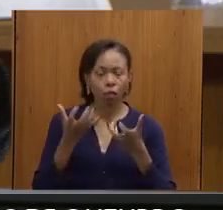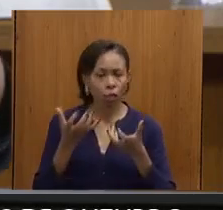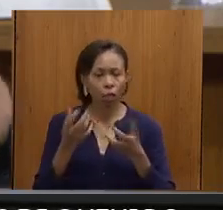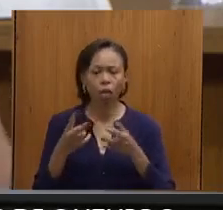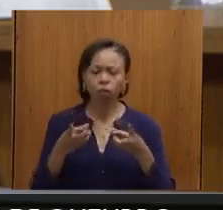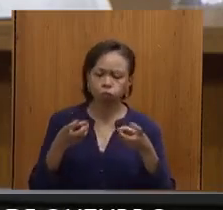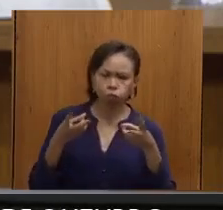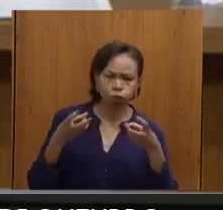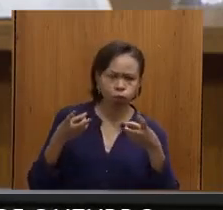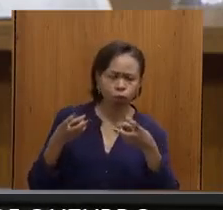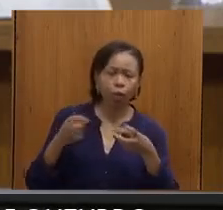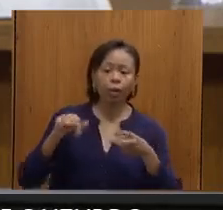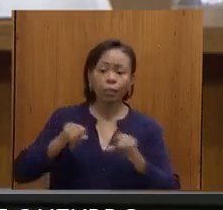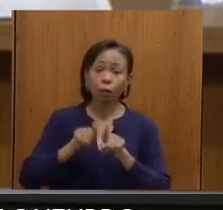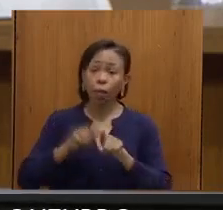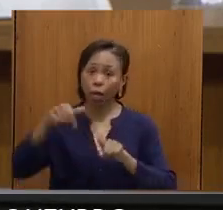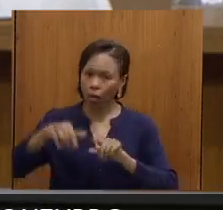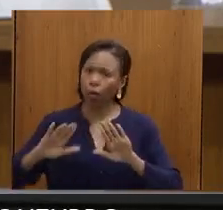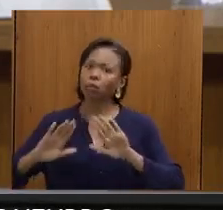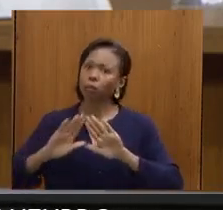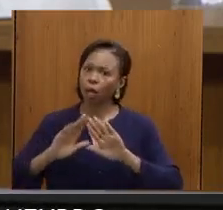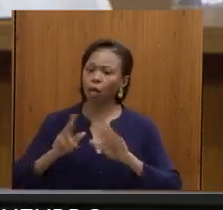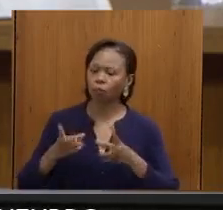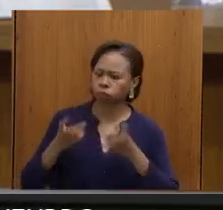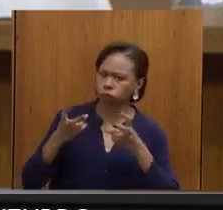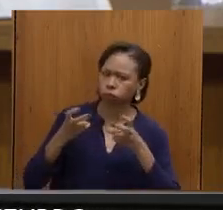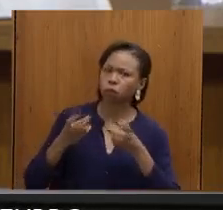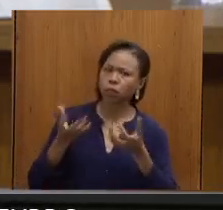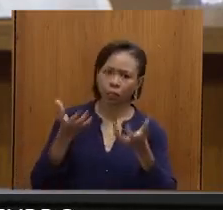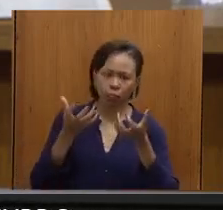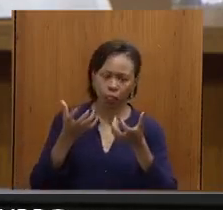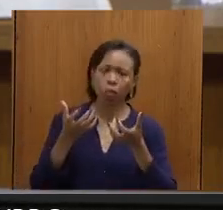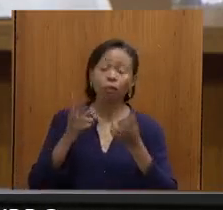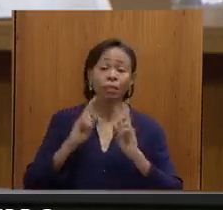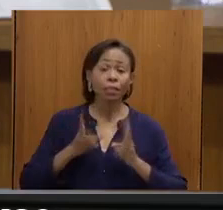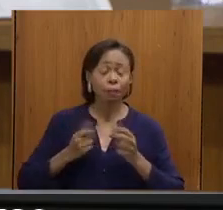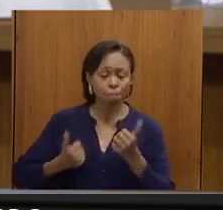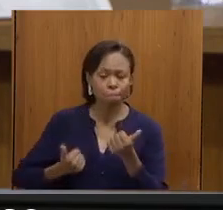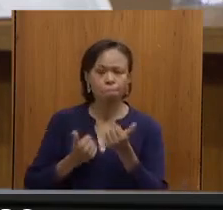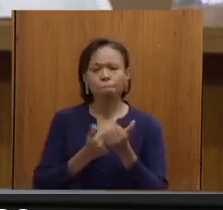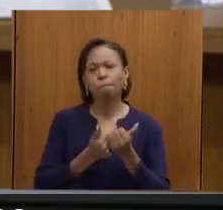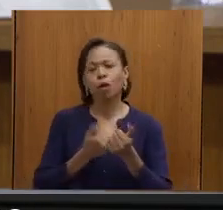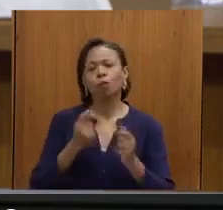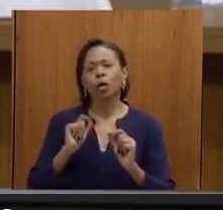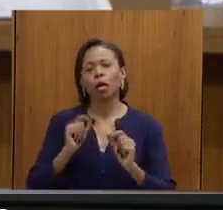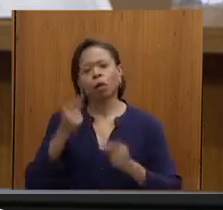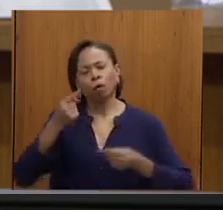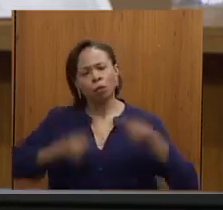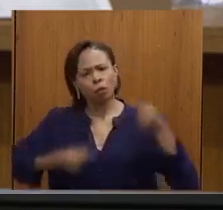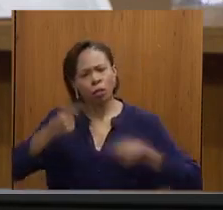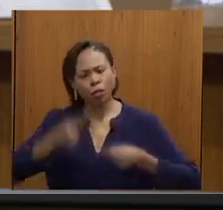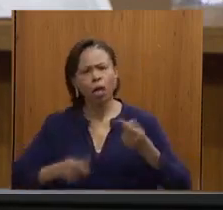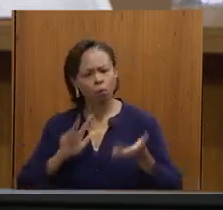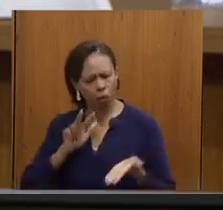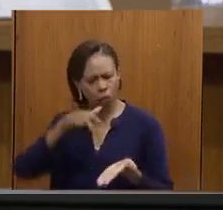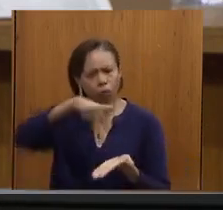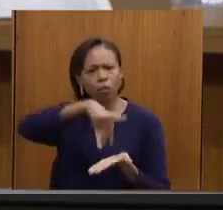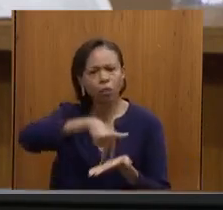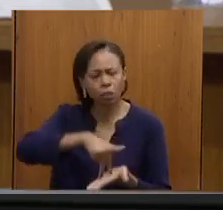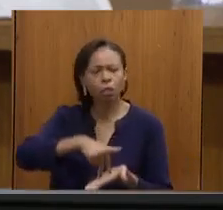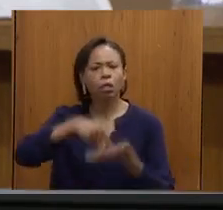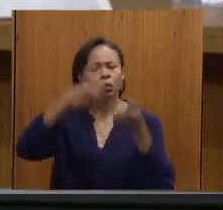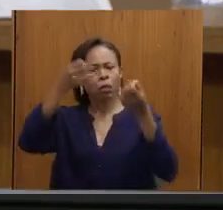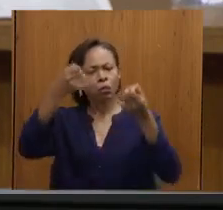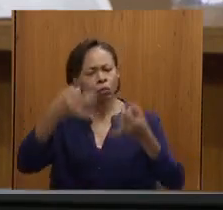queremos escutar a Assembleia e estaremos sempre a postos para fazer esses debates, para vir aqui e prestar todos os